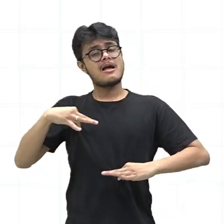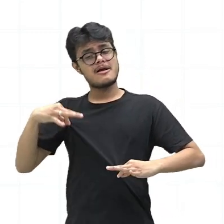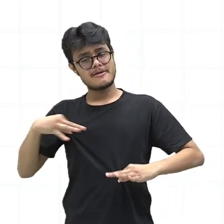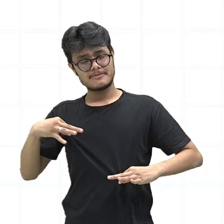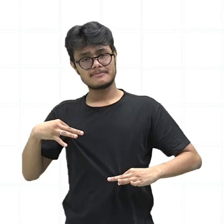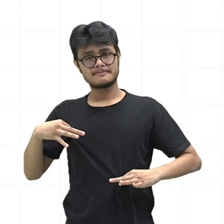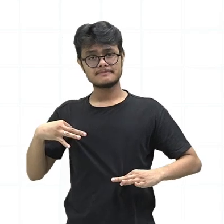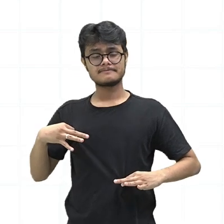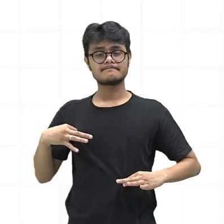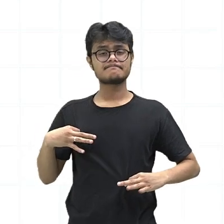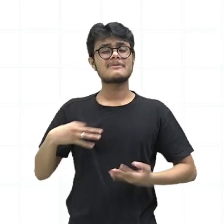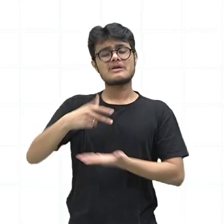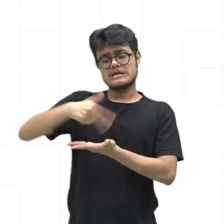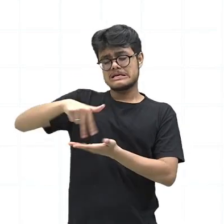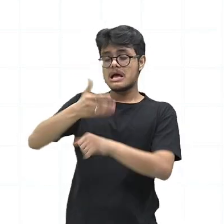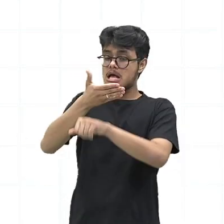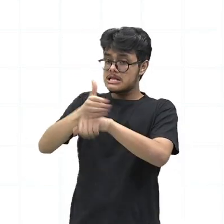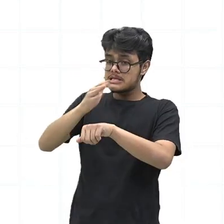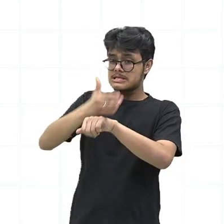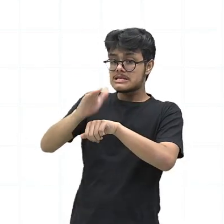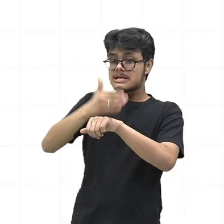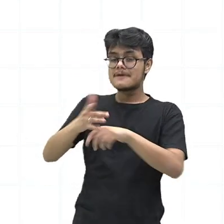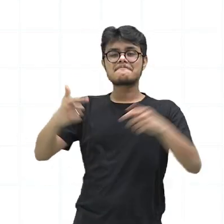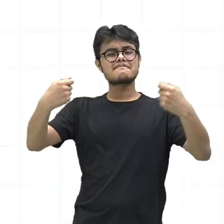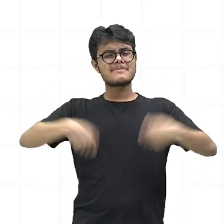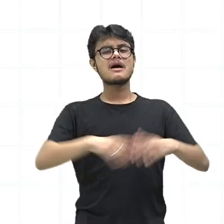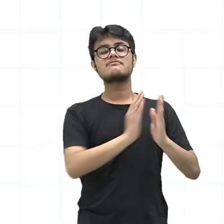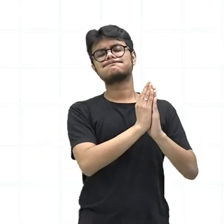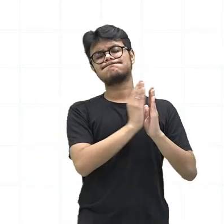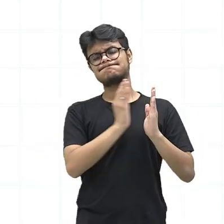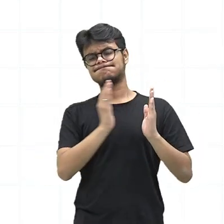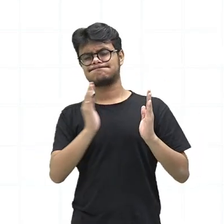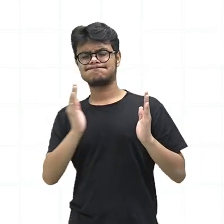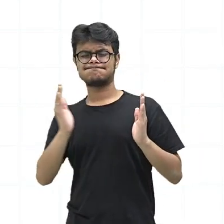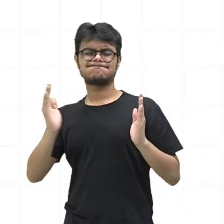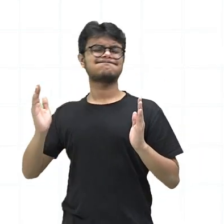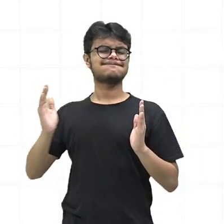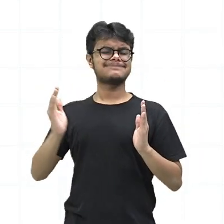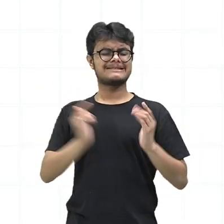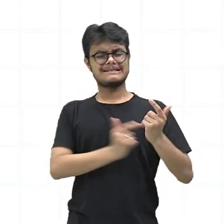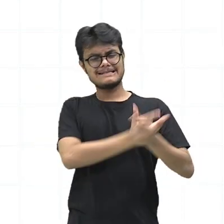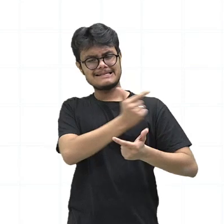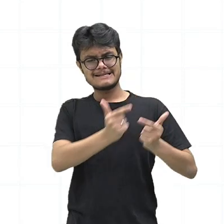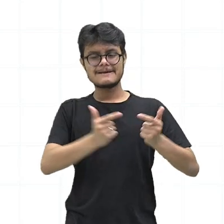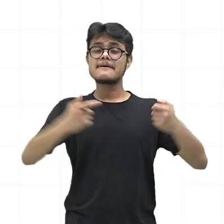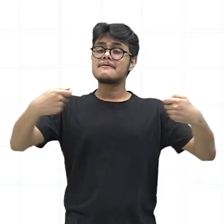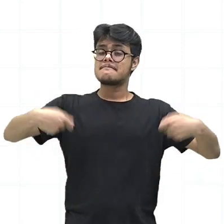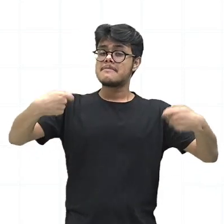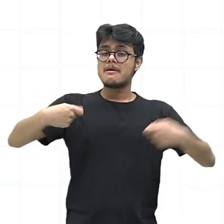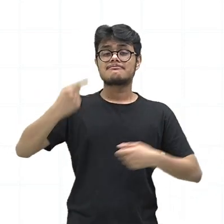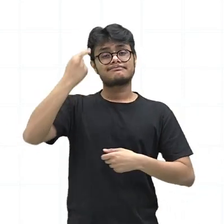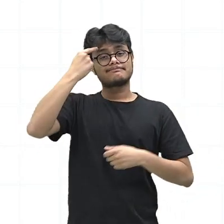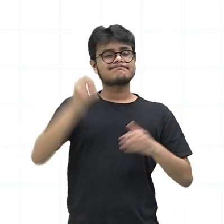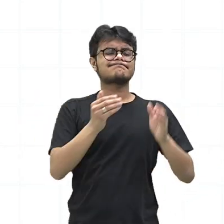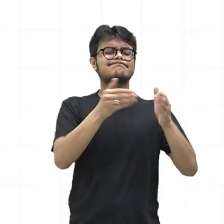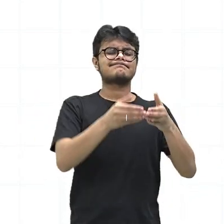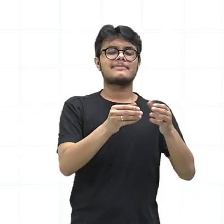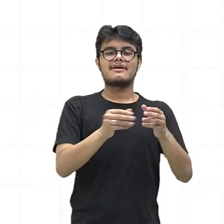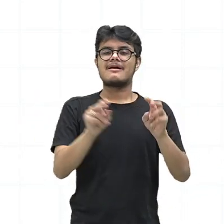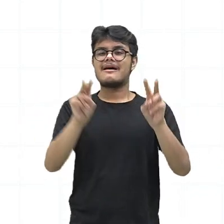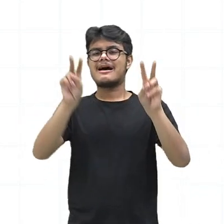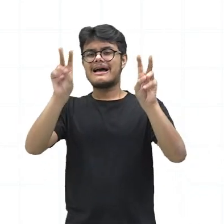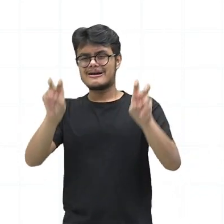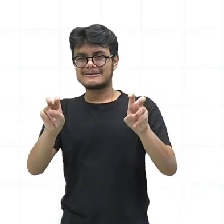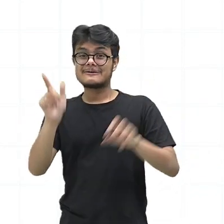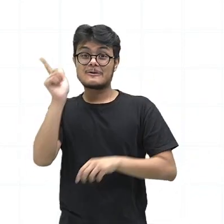para a evolução do desfile. Tem todo um processo, um contexto que precisa ser pensado para chegar